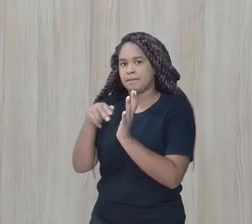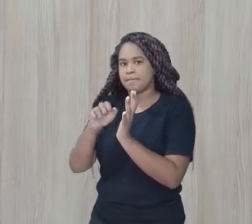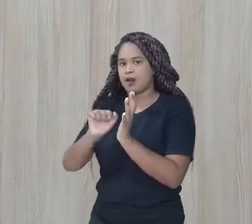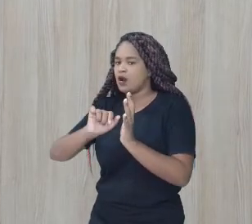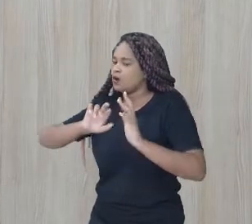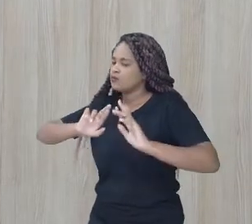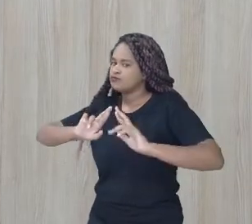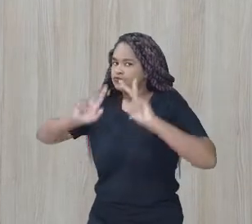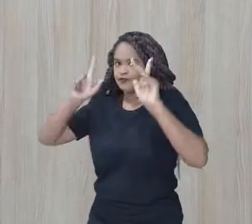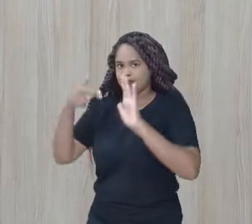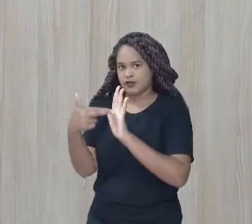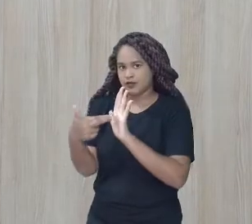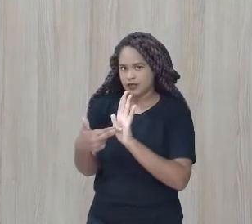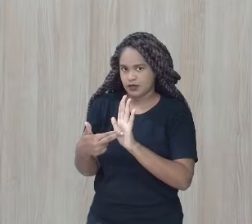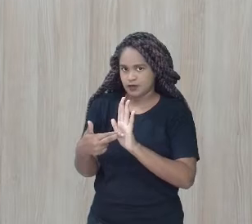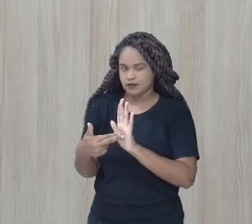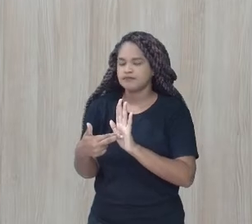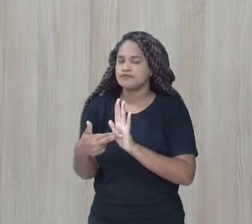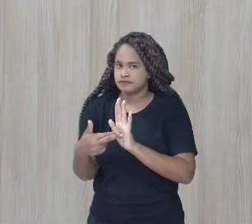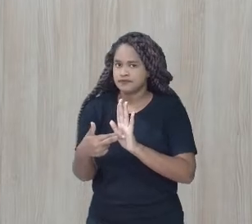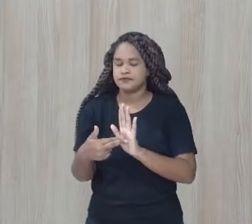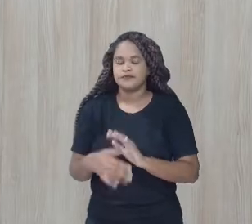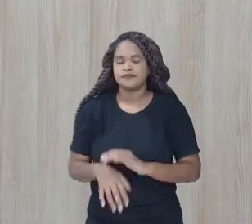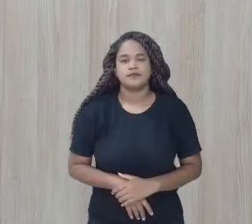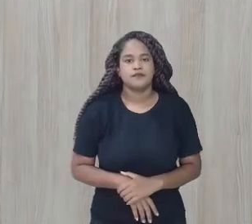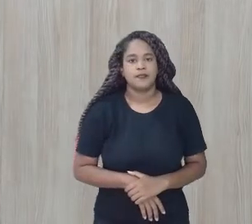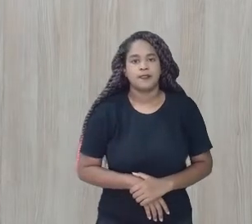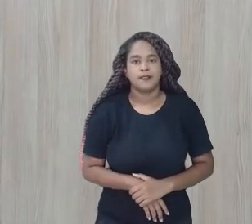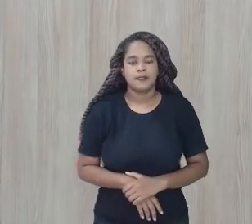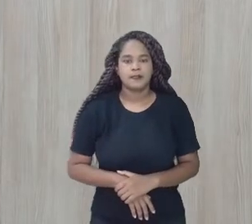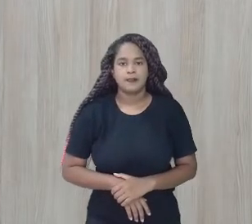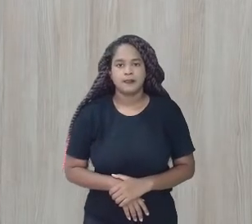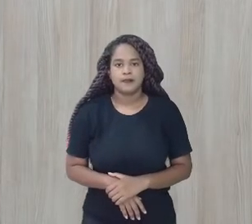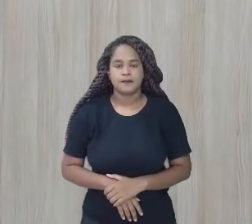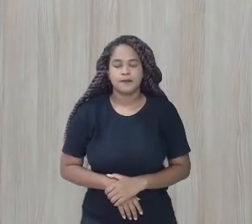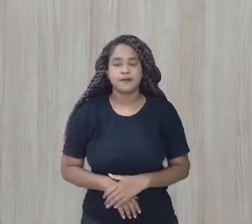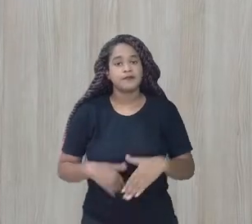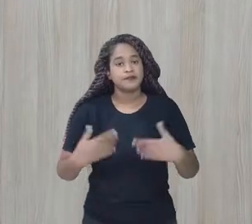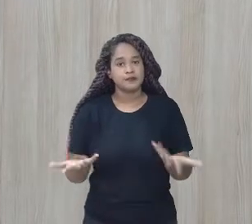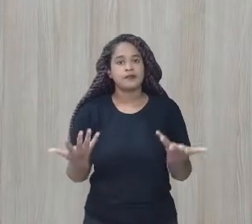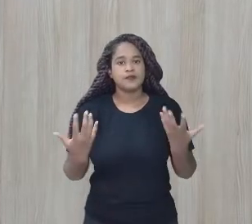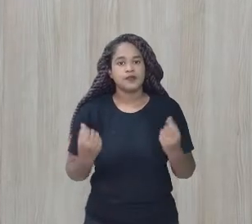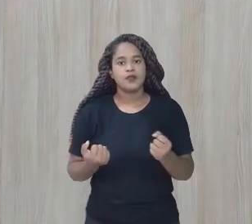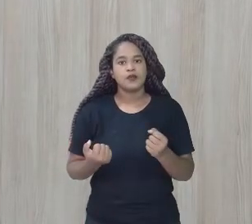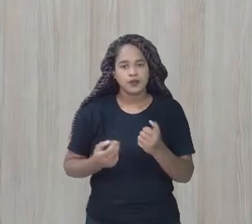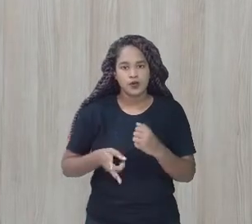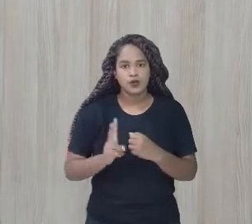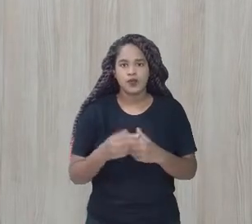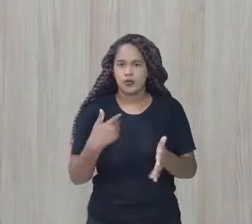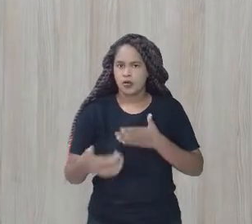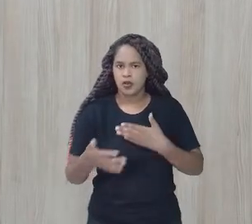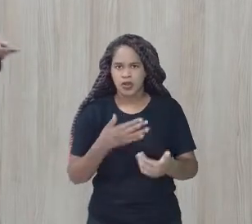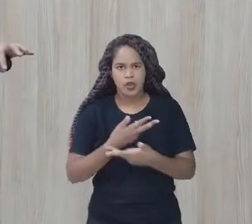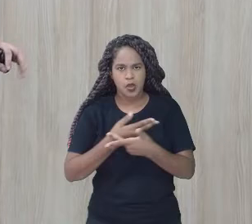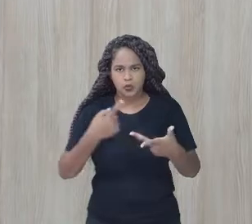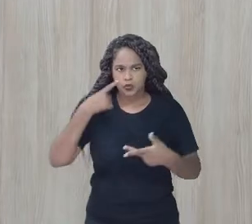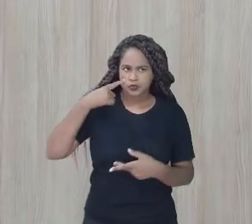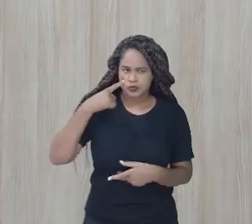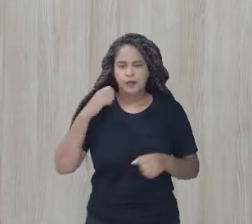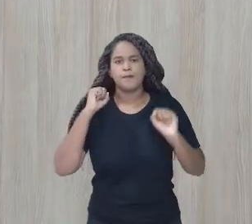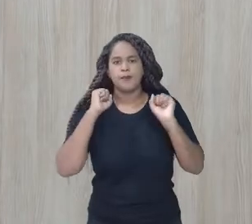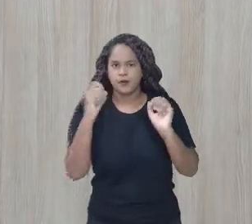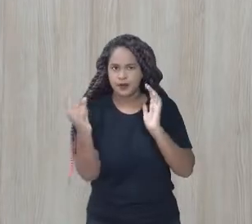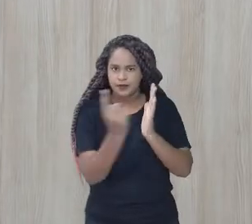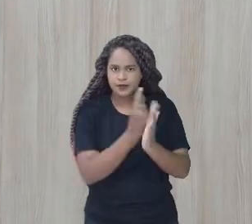divide, mas o 13 não divide, porque termina em 3, beleza? Então, vamos lá, qualquer coisa pode perguntar, gente. Ó, a professora Vanessa está